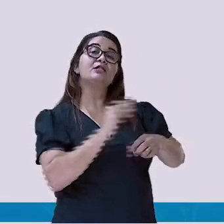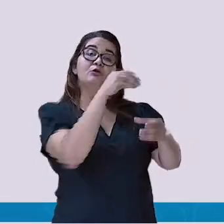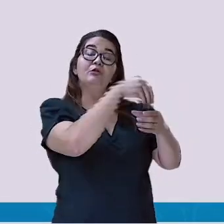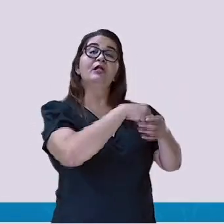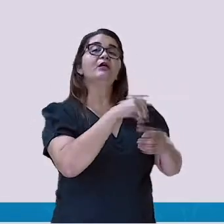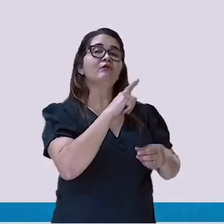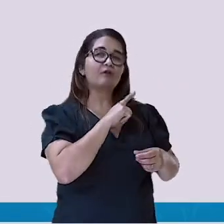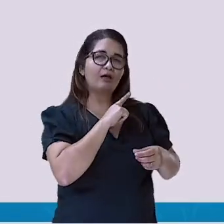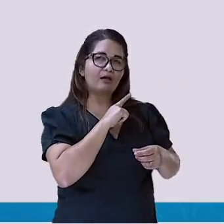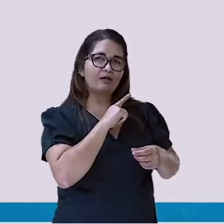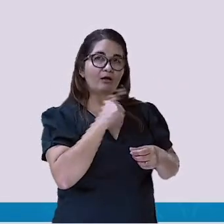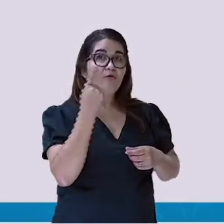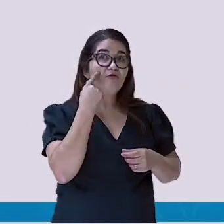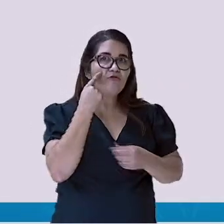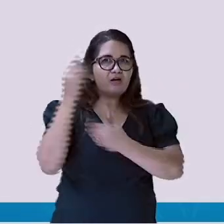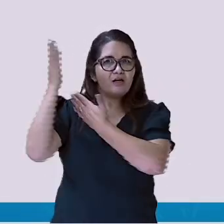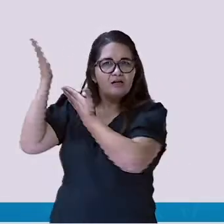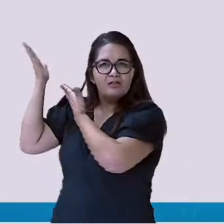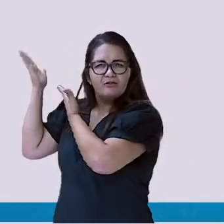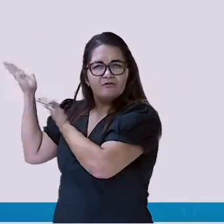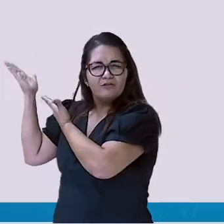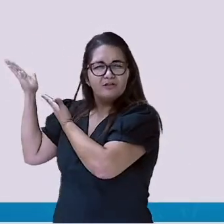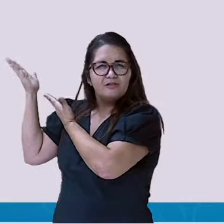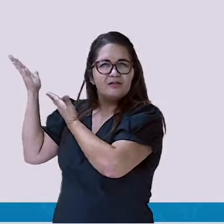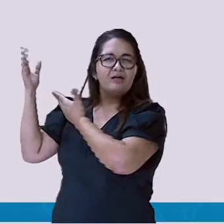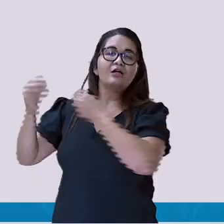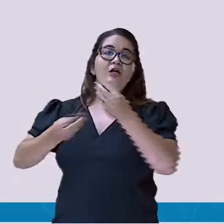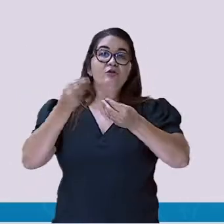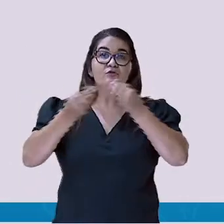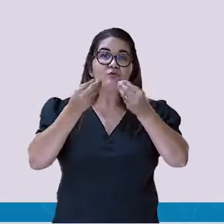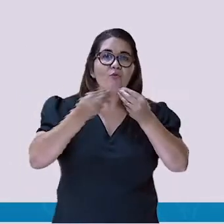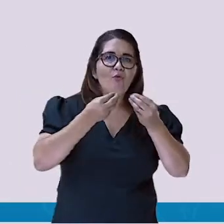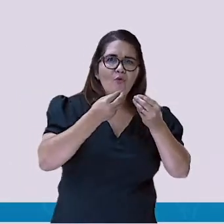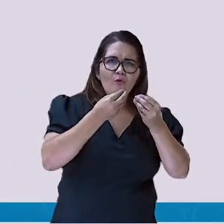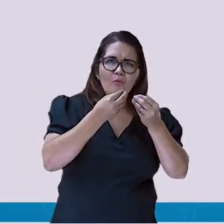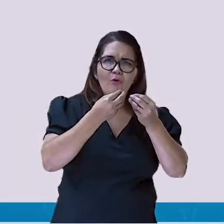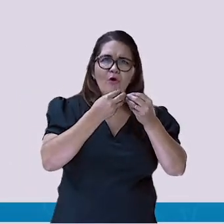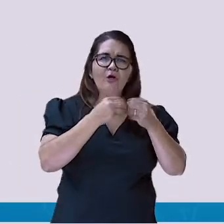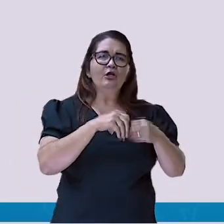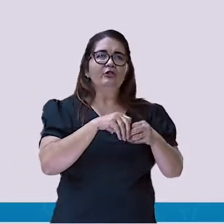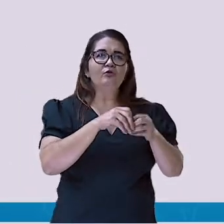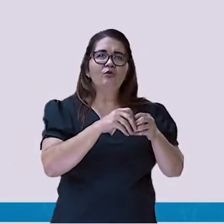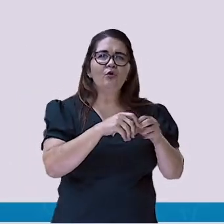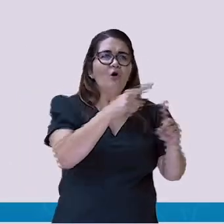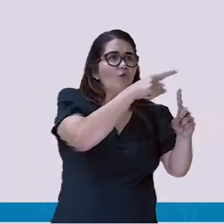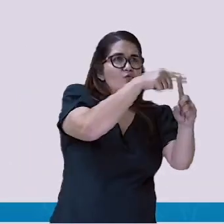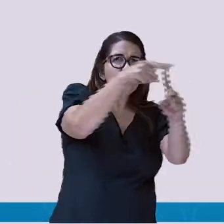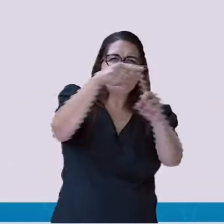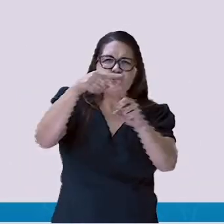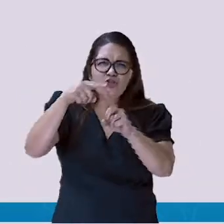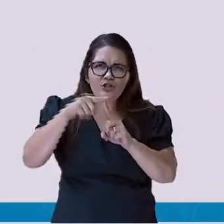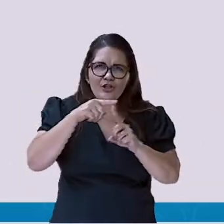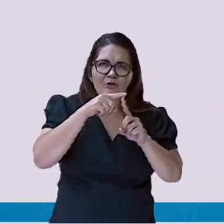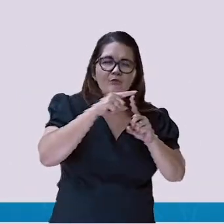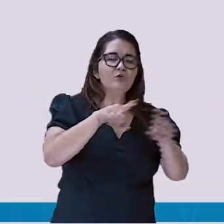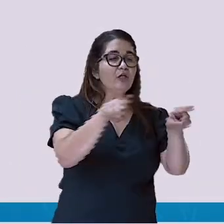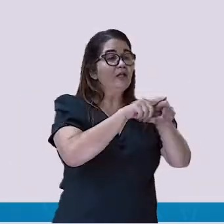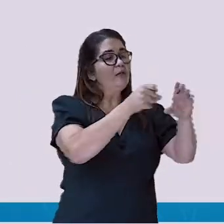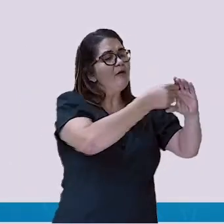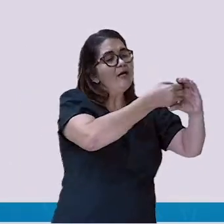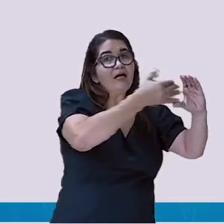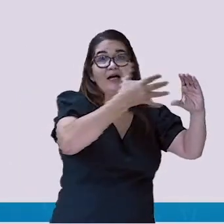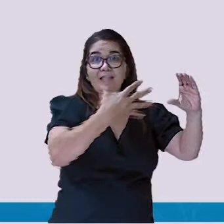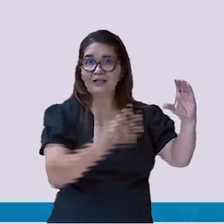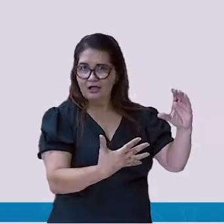formações florestais, o porte das espécies, sendo elas árvores muito altas. Então,